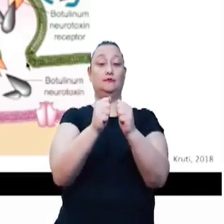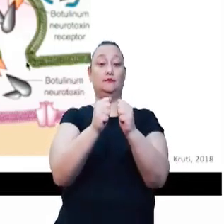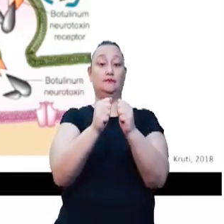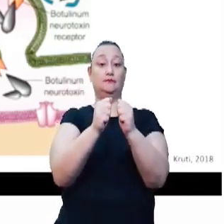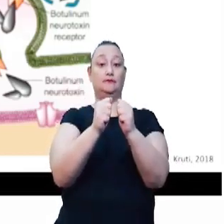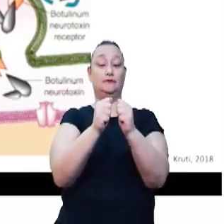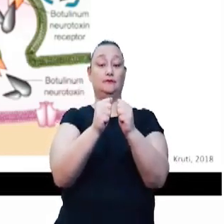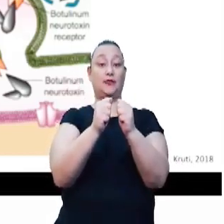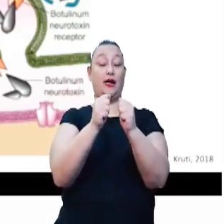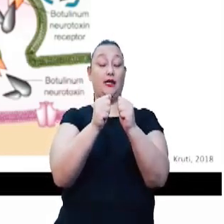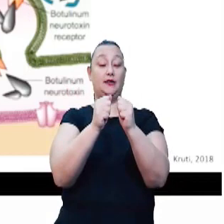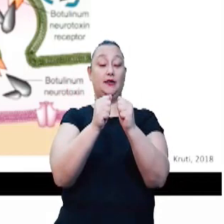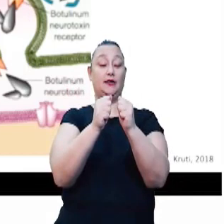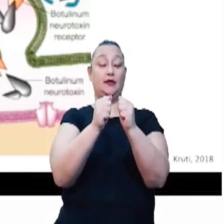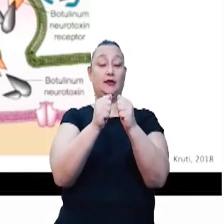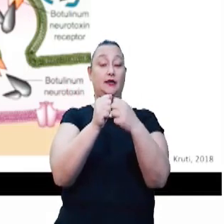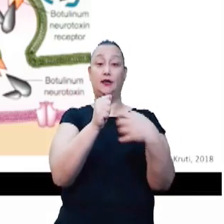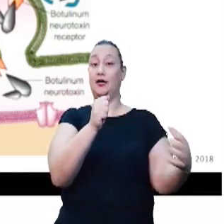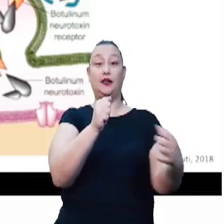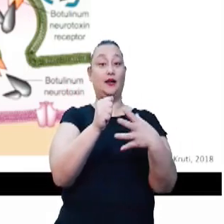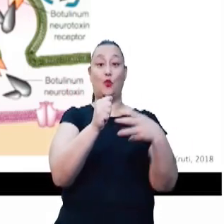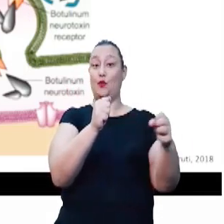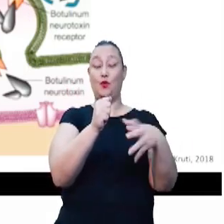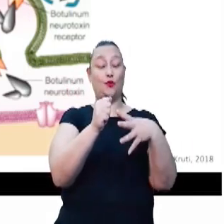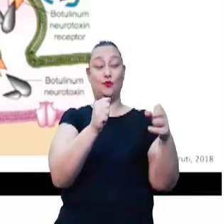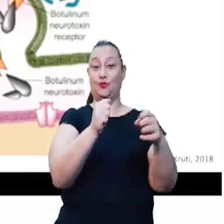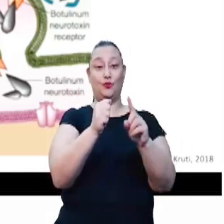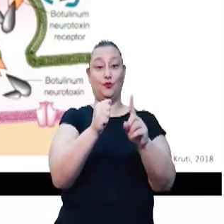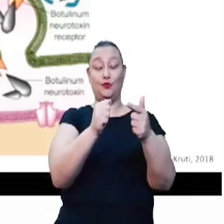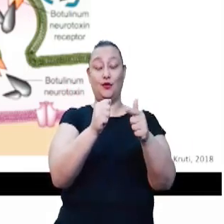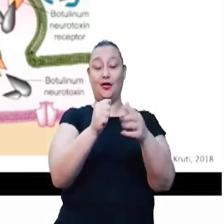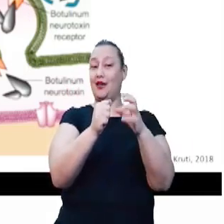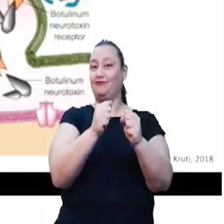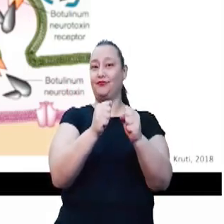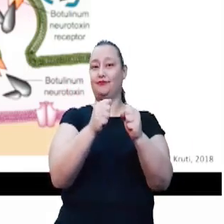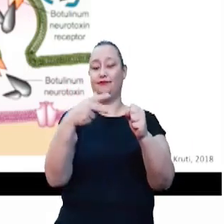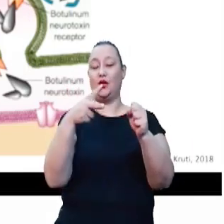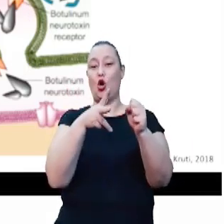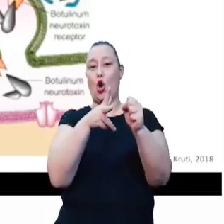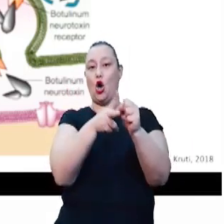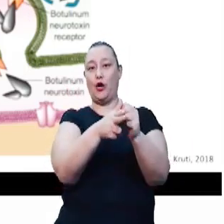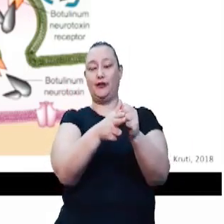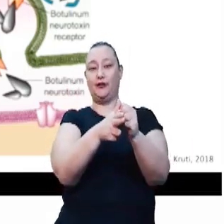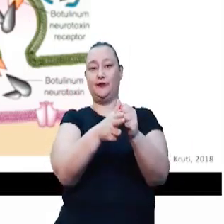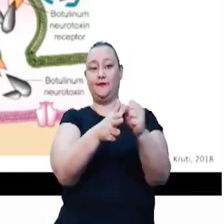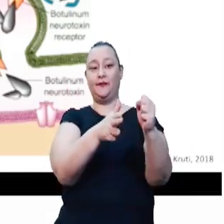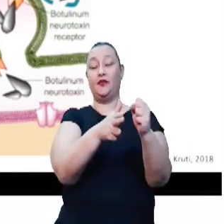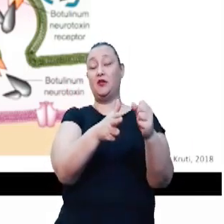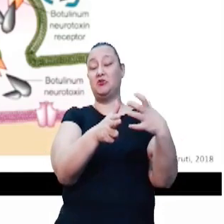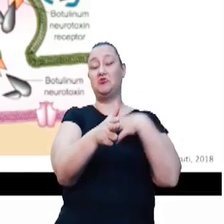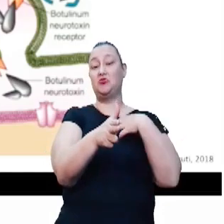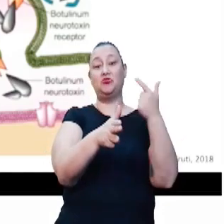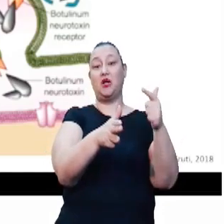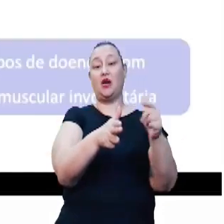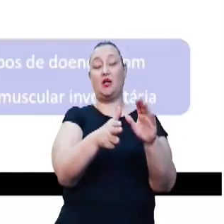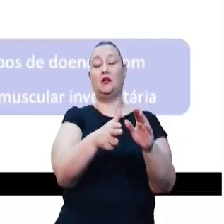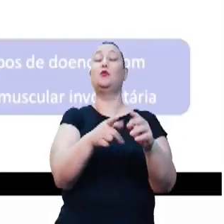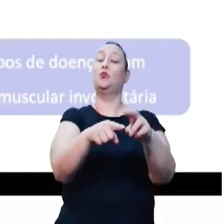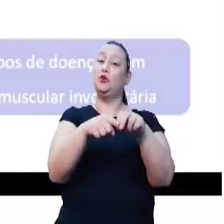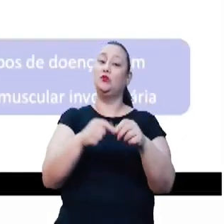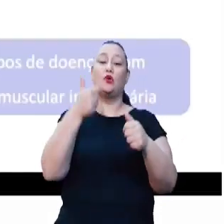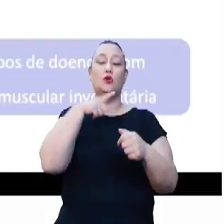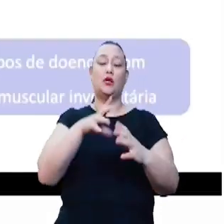não contrai. Então, basicamente, é isso que a toxina botulínica faz, inibe a contração muscular na região da junção